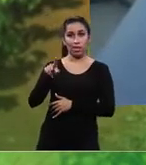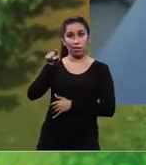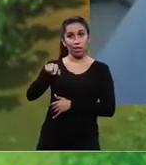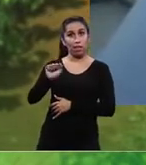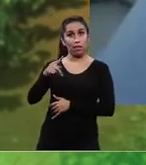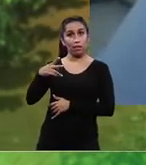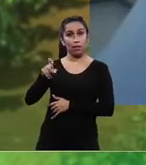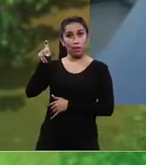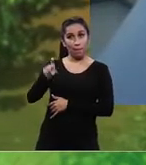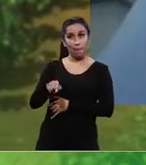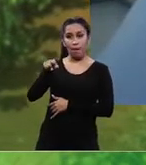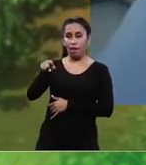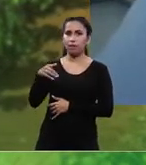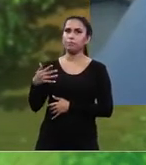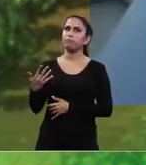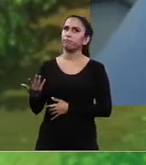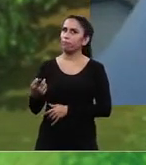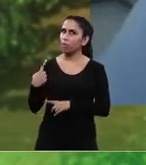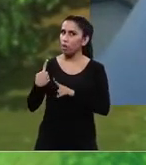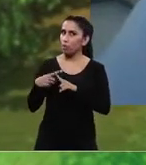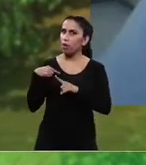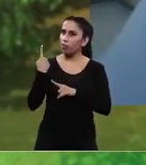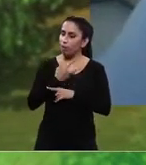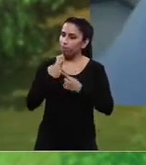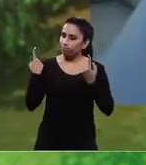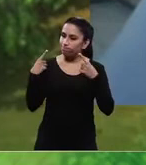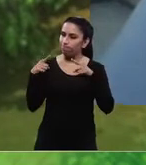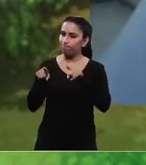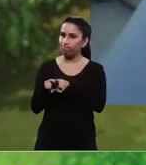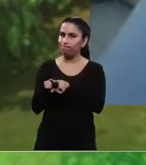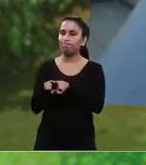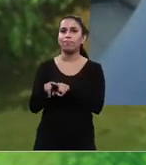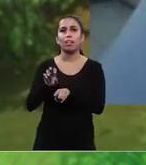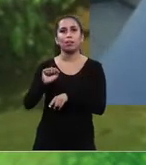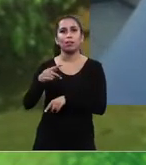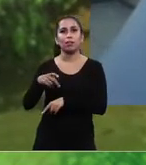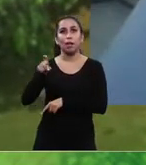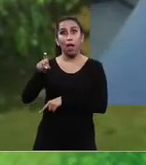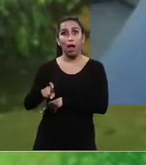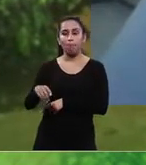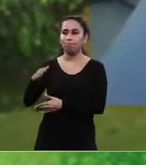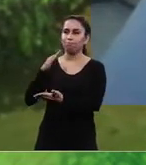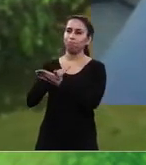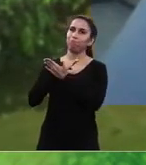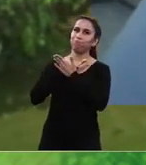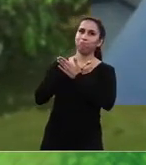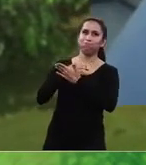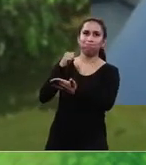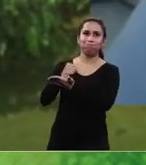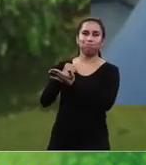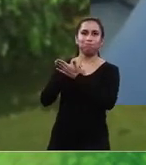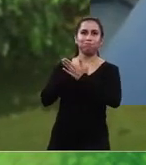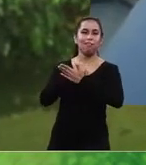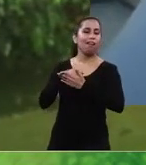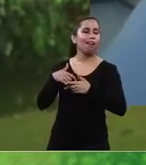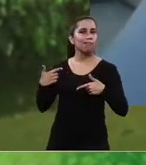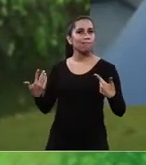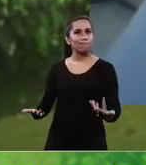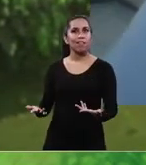Apex, porque nós somos parceiros da Apex, a Apex tem ajudado muita gente no nosso processo